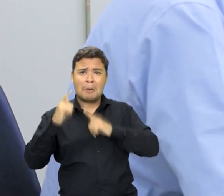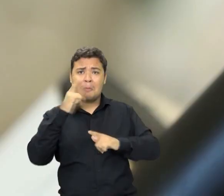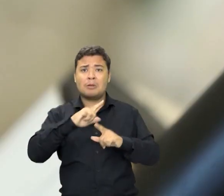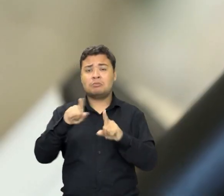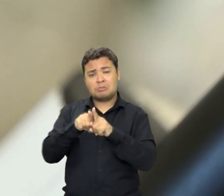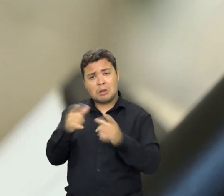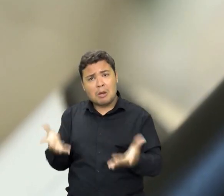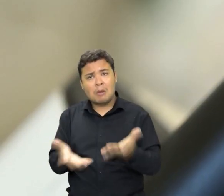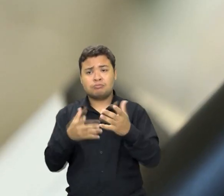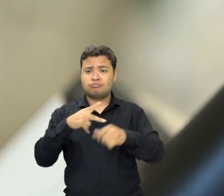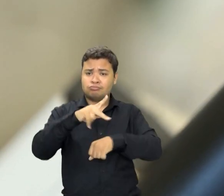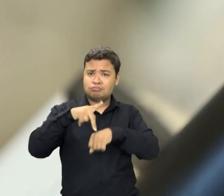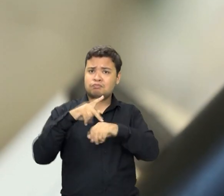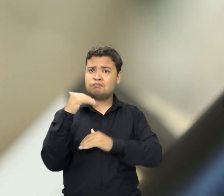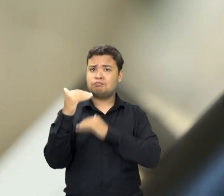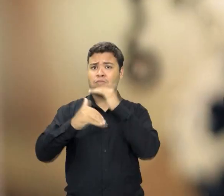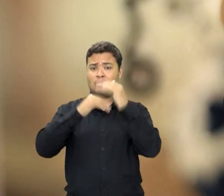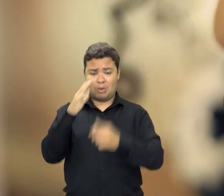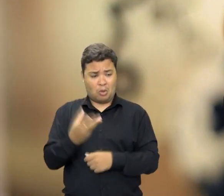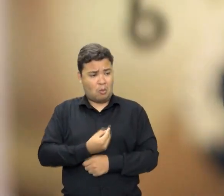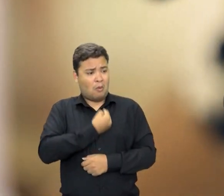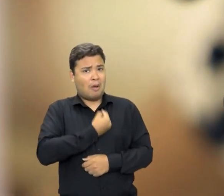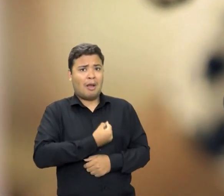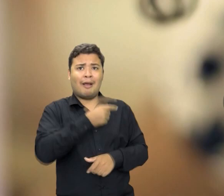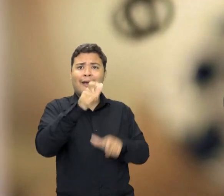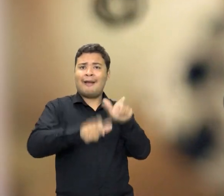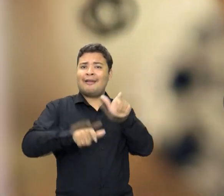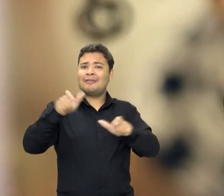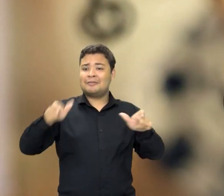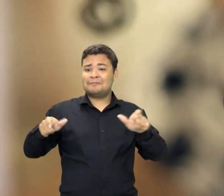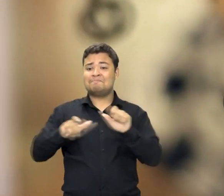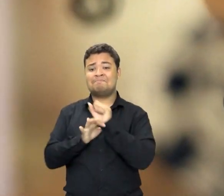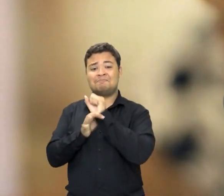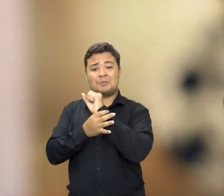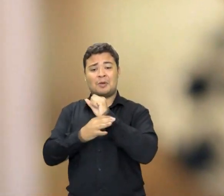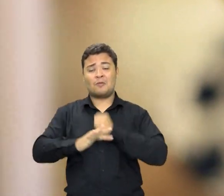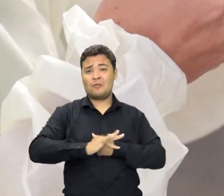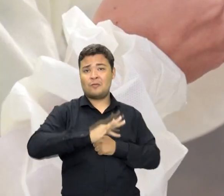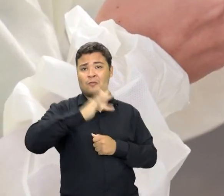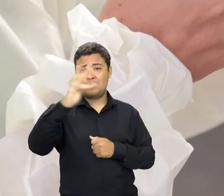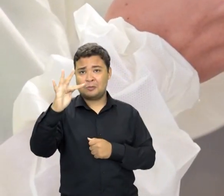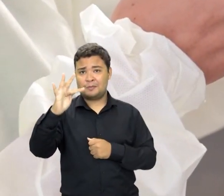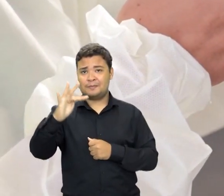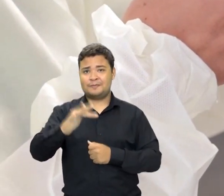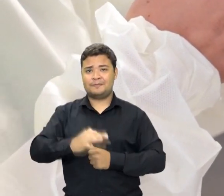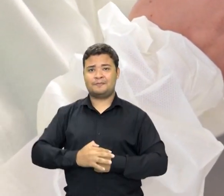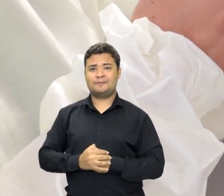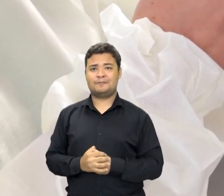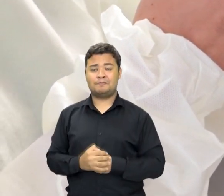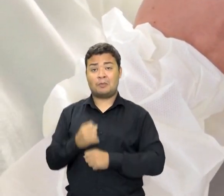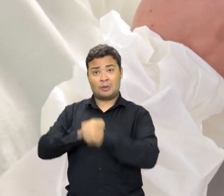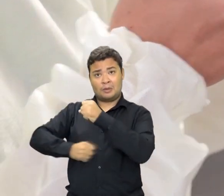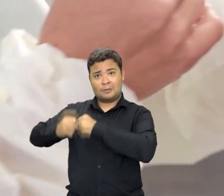soluções, promove a evolução de um país, melhora a qualidade de vida das pessoas e garante o futuro.